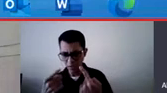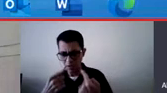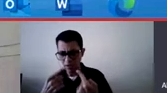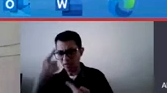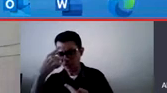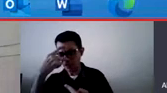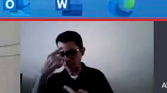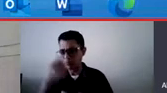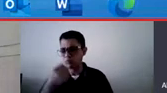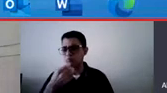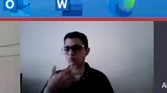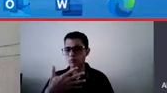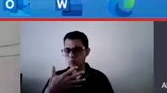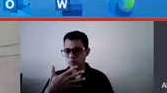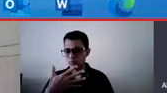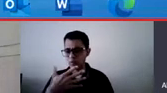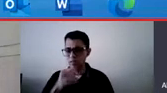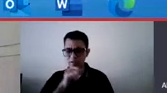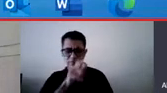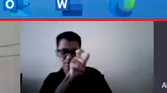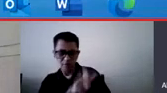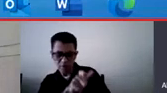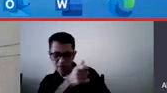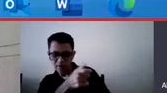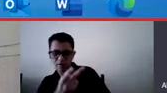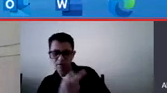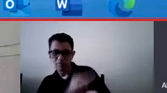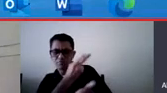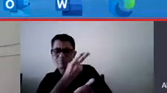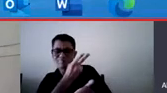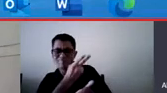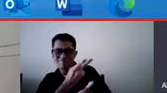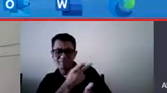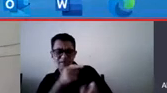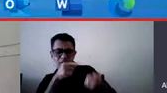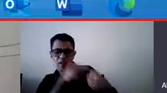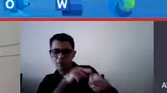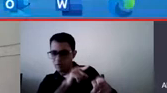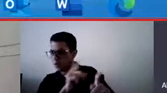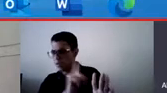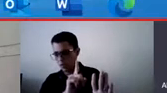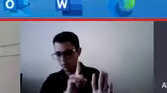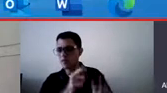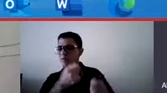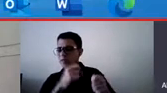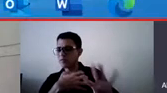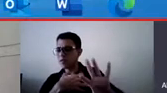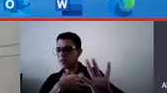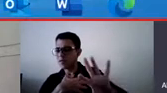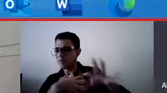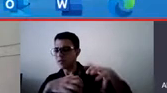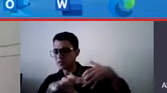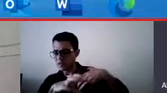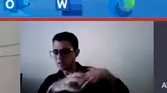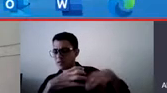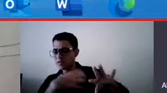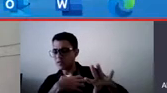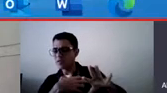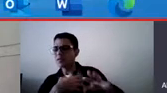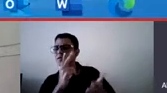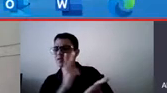e de perdoar aqueles que cometem erros. Evitar de ser ríspido e categórico e sempre dar uma segunda